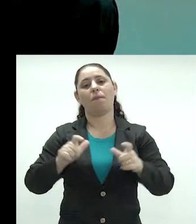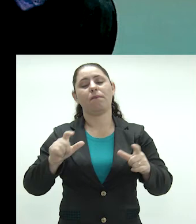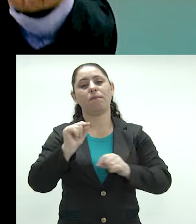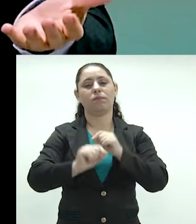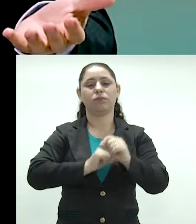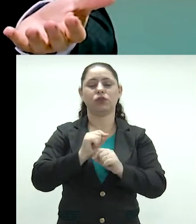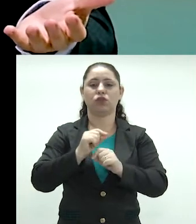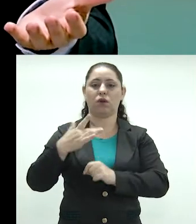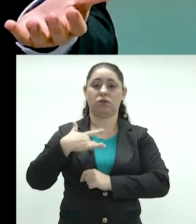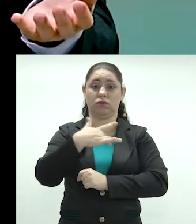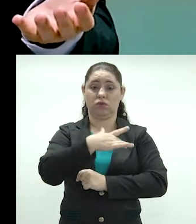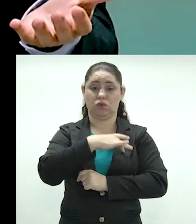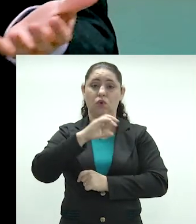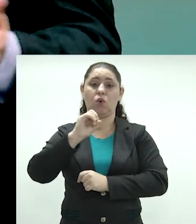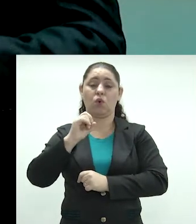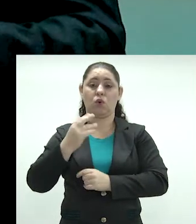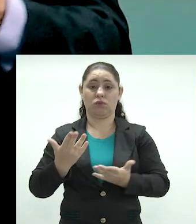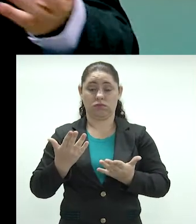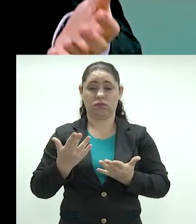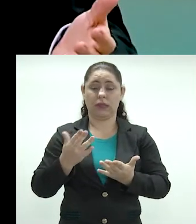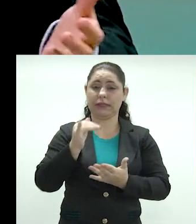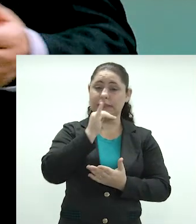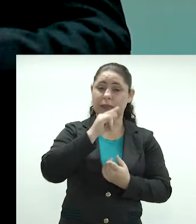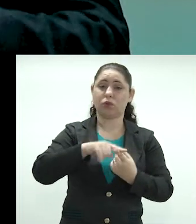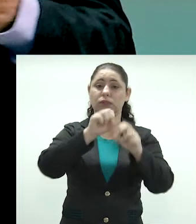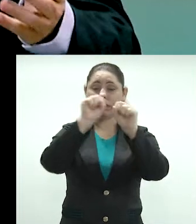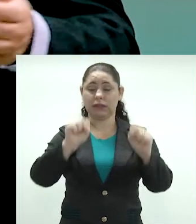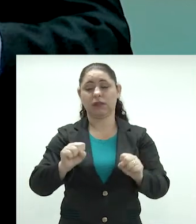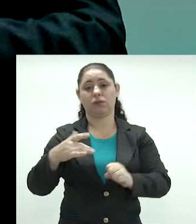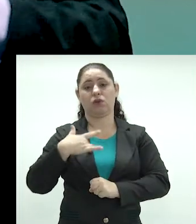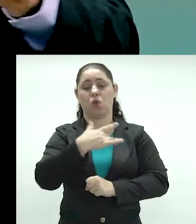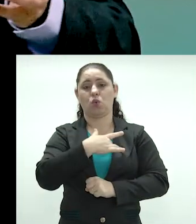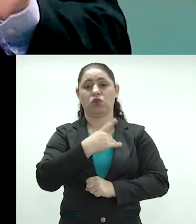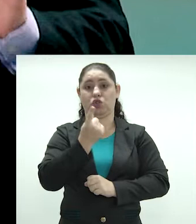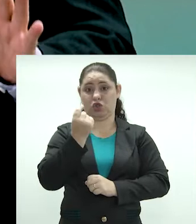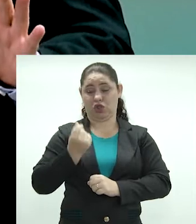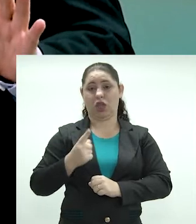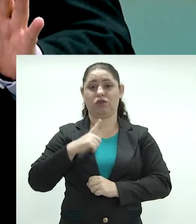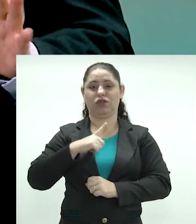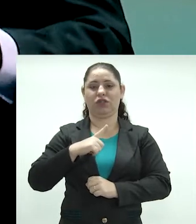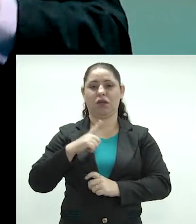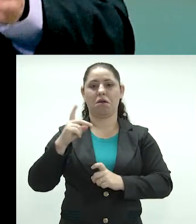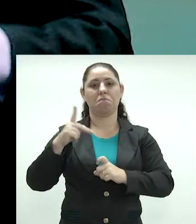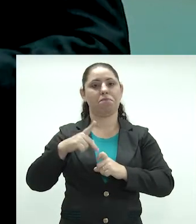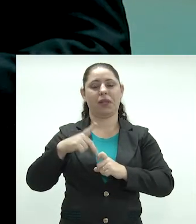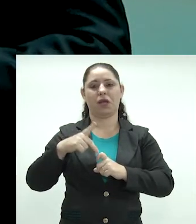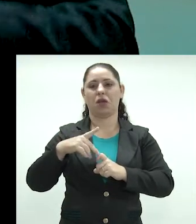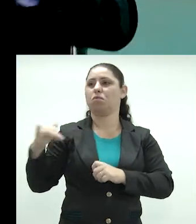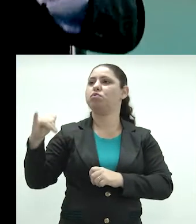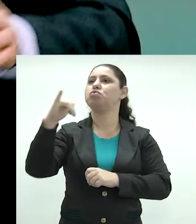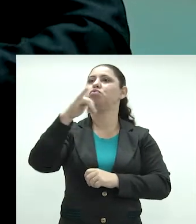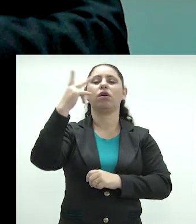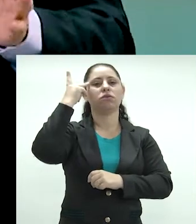seja com a saúde, convenhamos, o sistema de saúde, quem tem muito dinheiro, tinha ainda, que não tem mais hoje, pega um avião, vai para